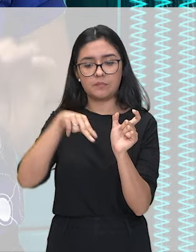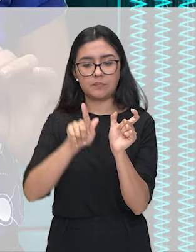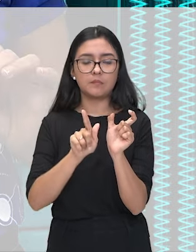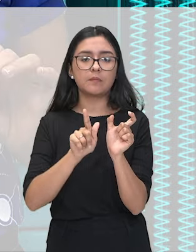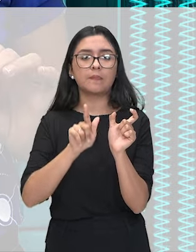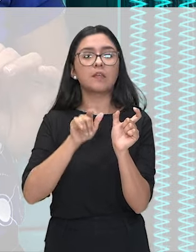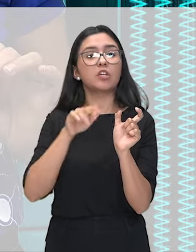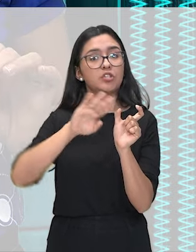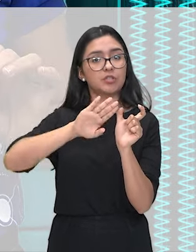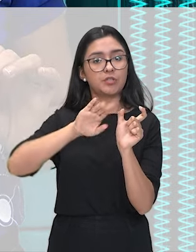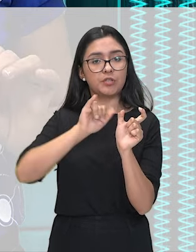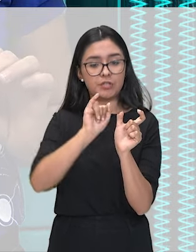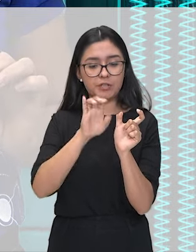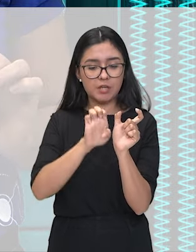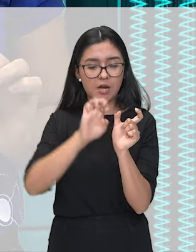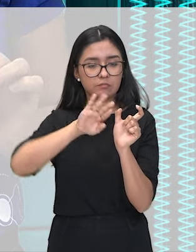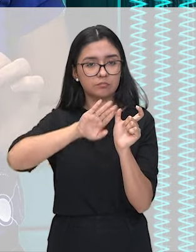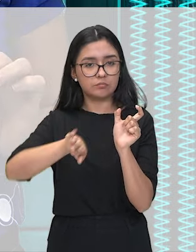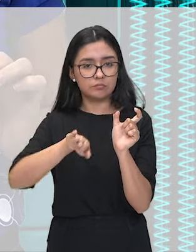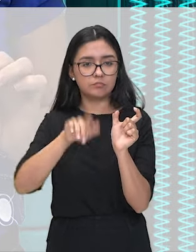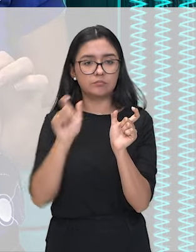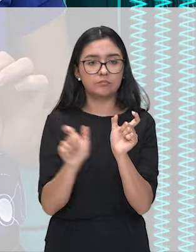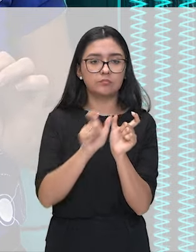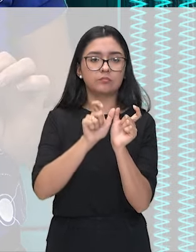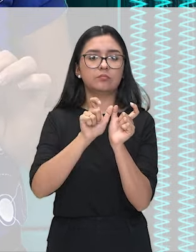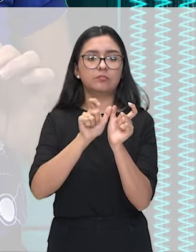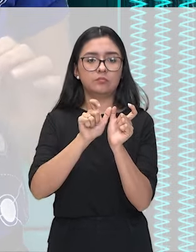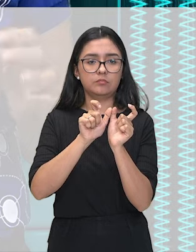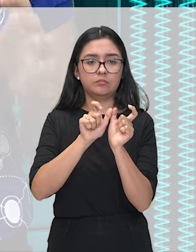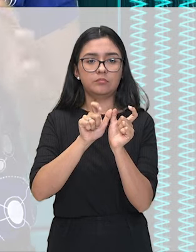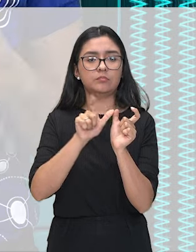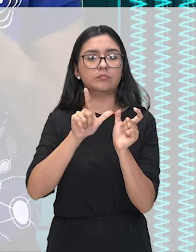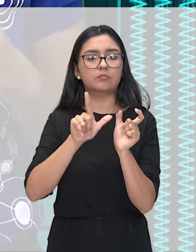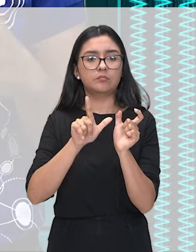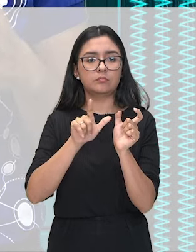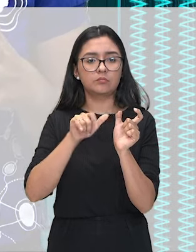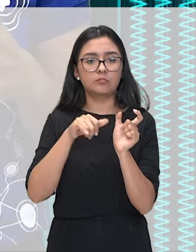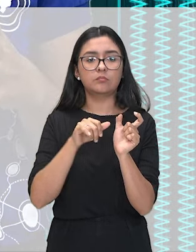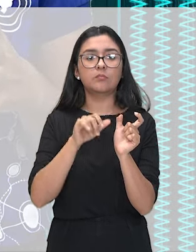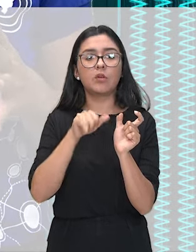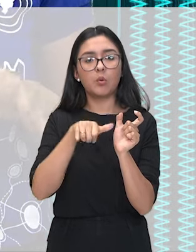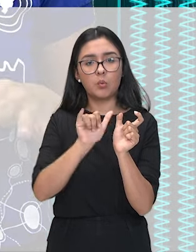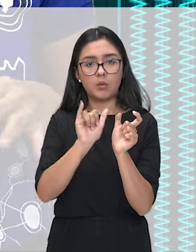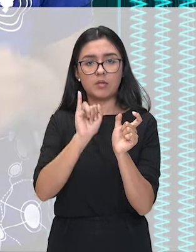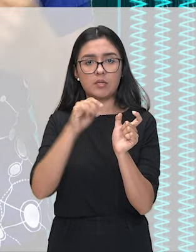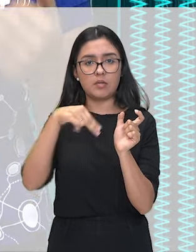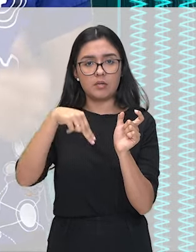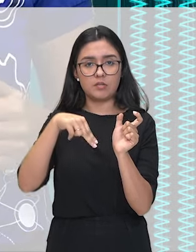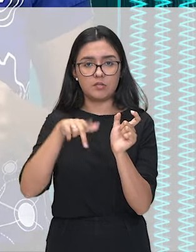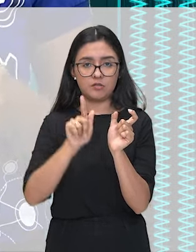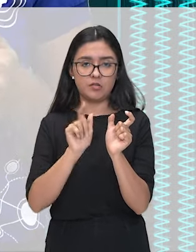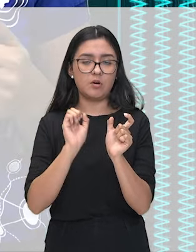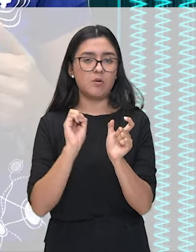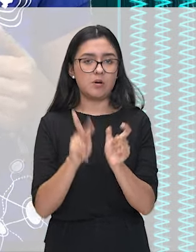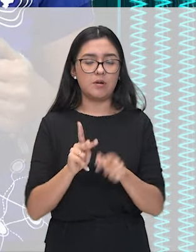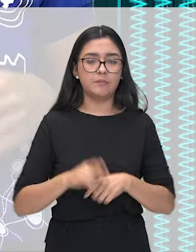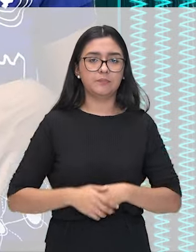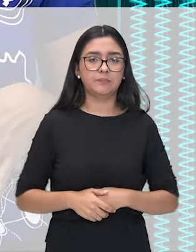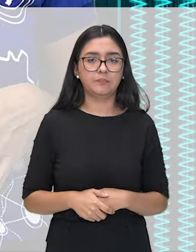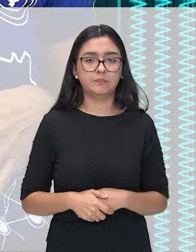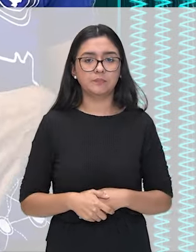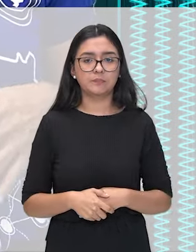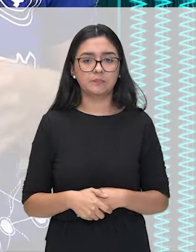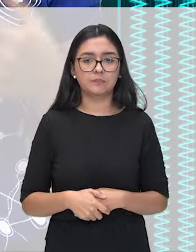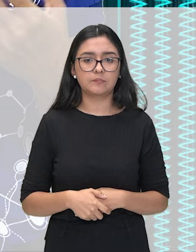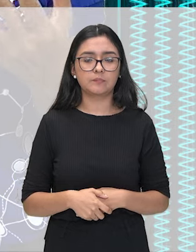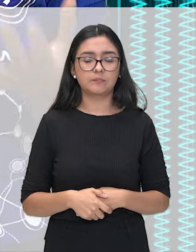o i fica o y no lugar e aí sim você acrescenta o ing fica line line